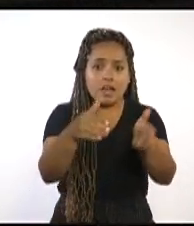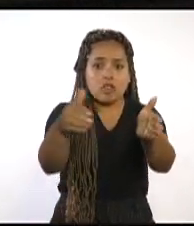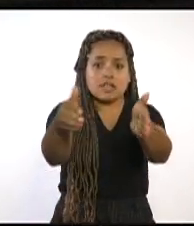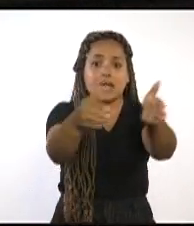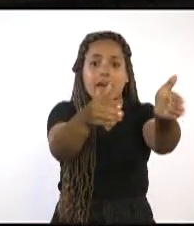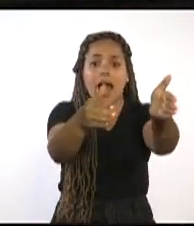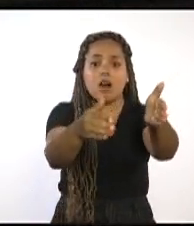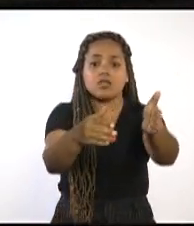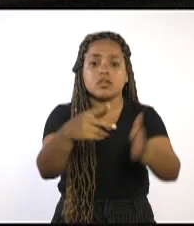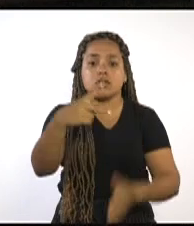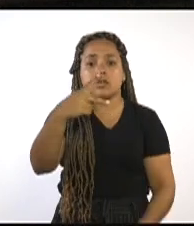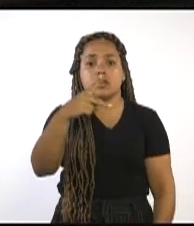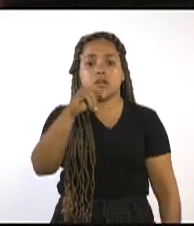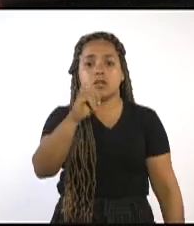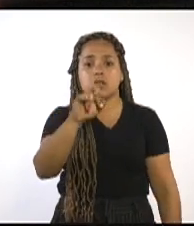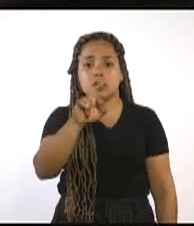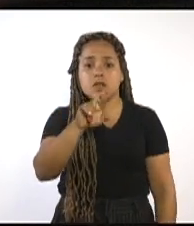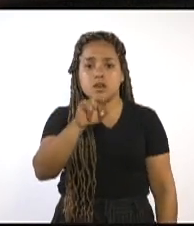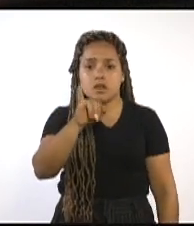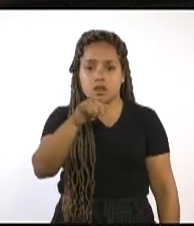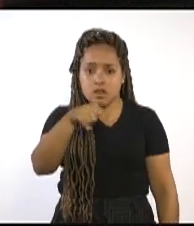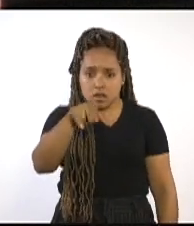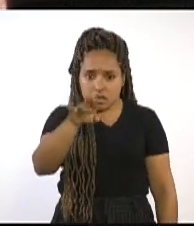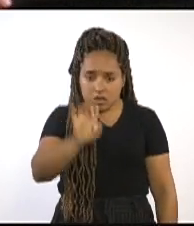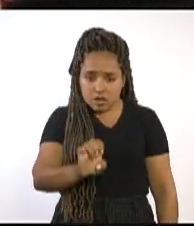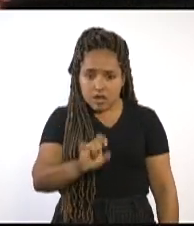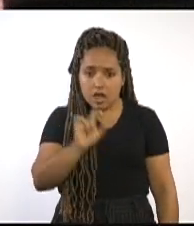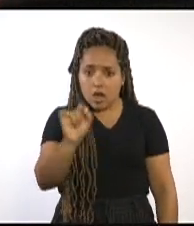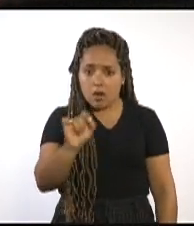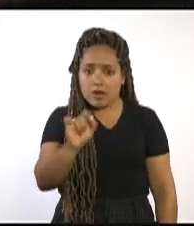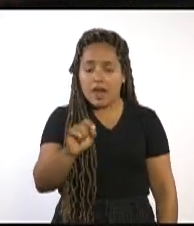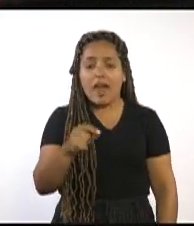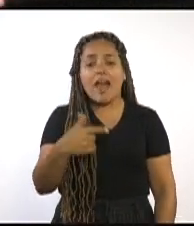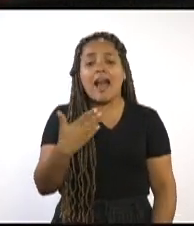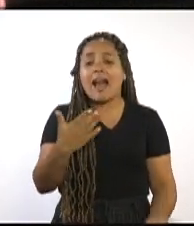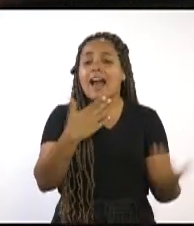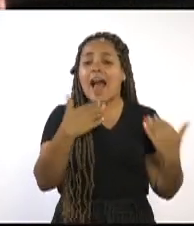que precede o verão, não foi dragado.